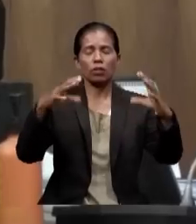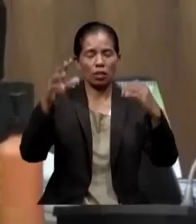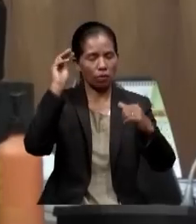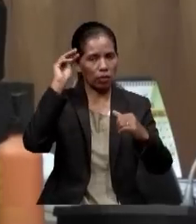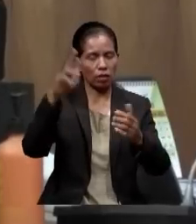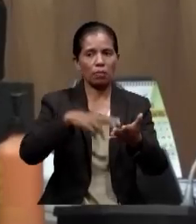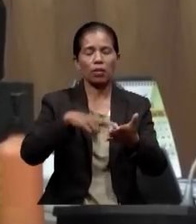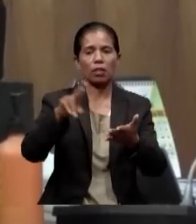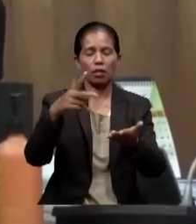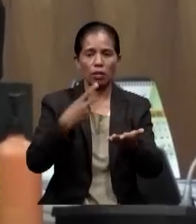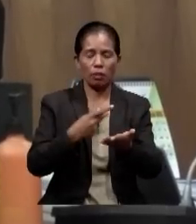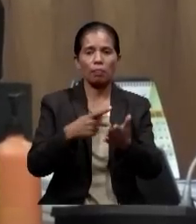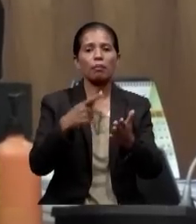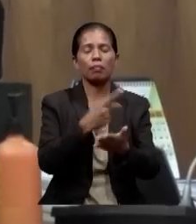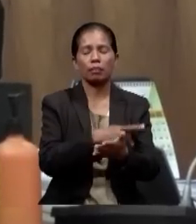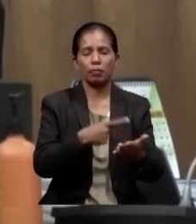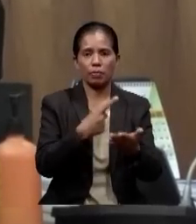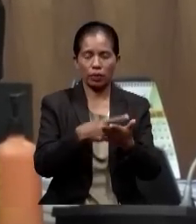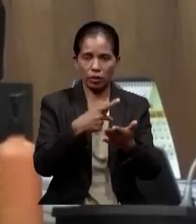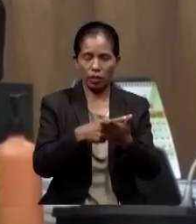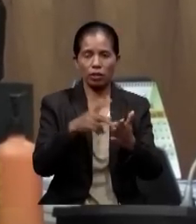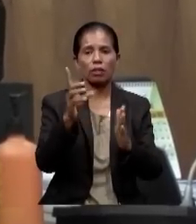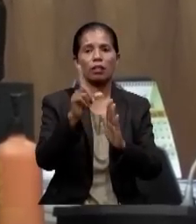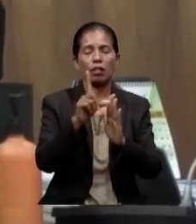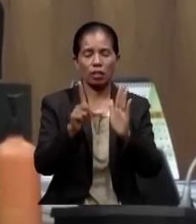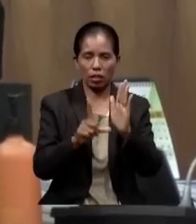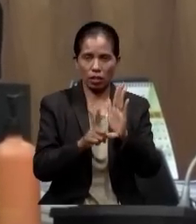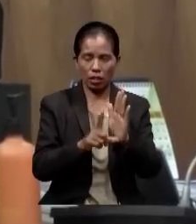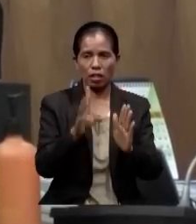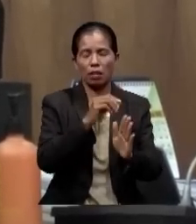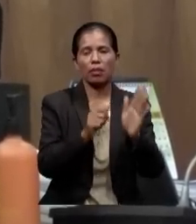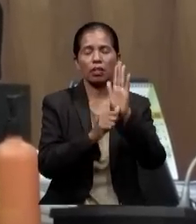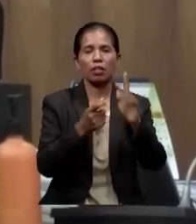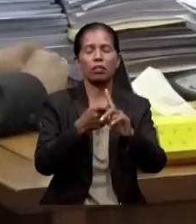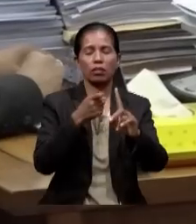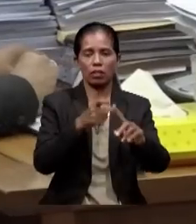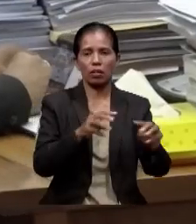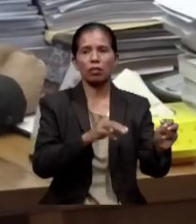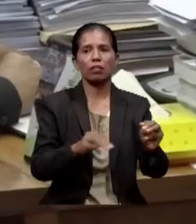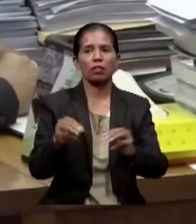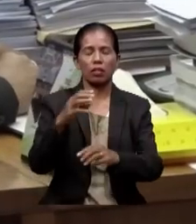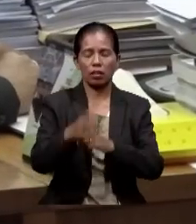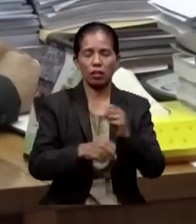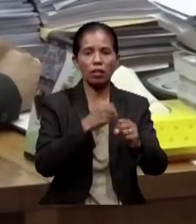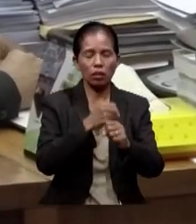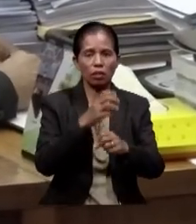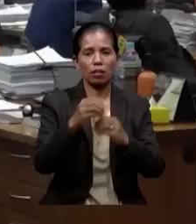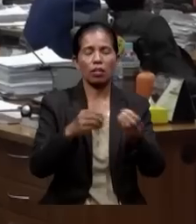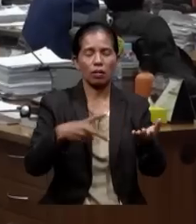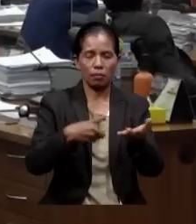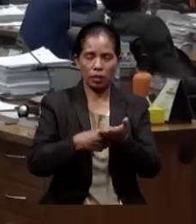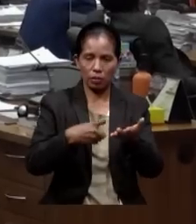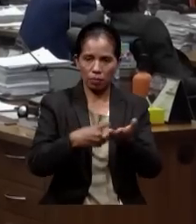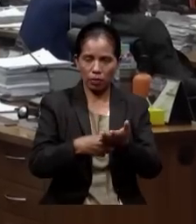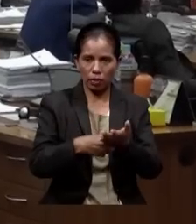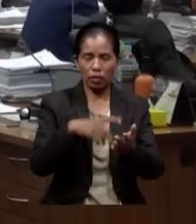aprova projeto decreto-lei neve apresenta husi ministro justiça ho de halo prolongação ba prazo validade passaporte